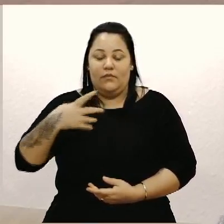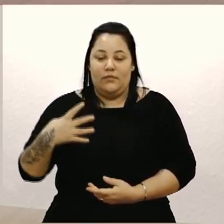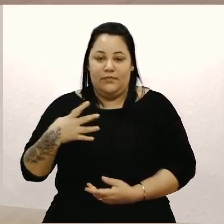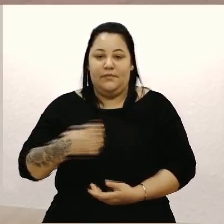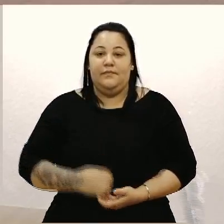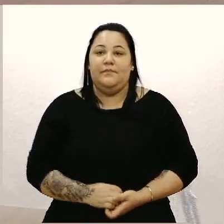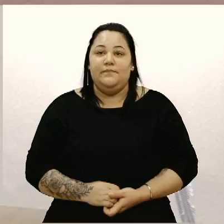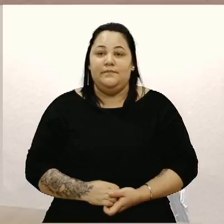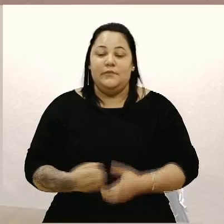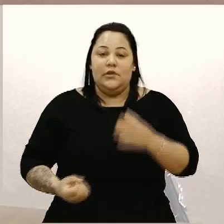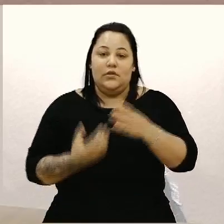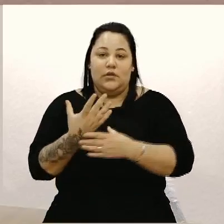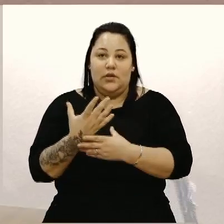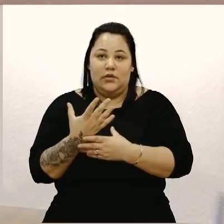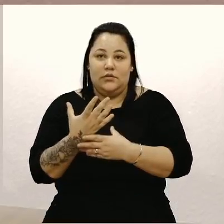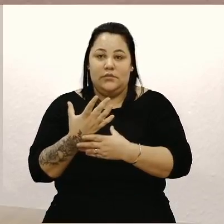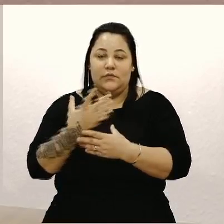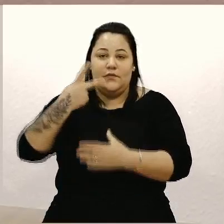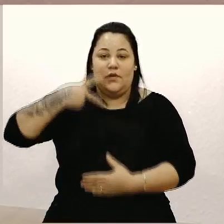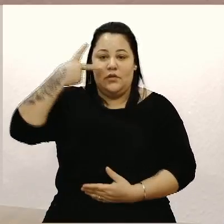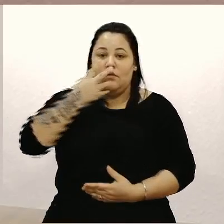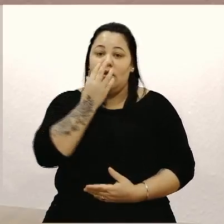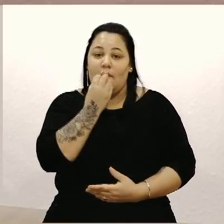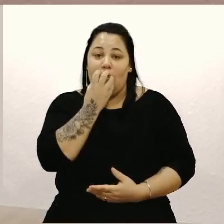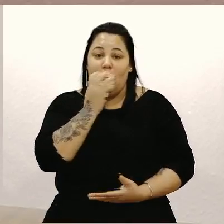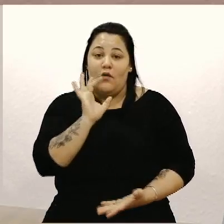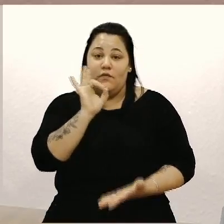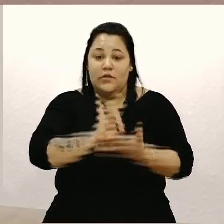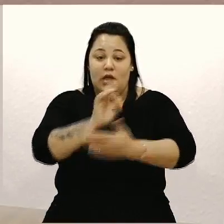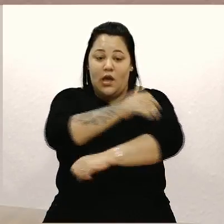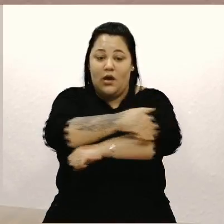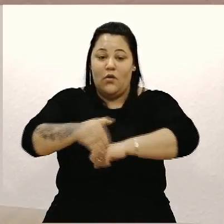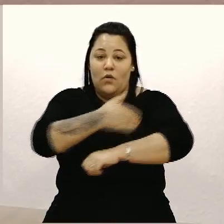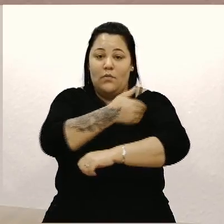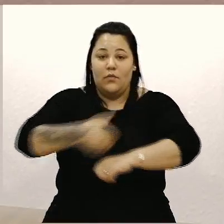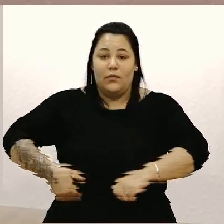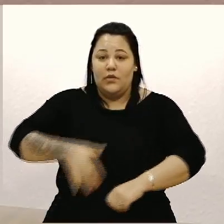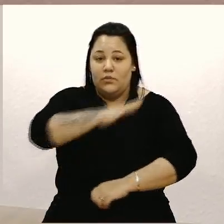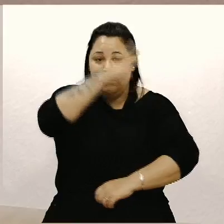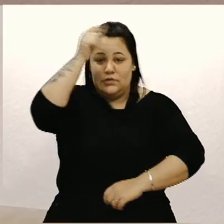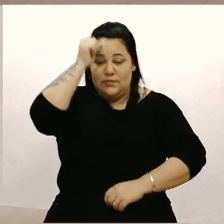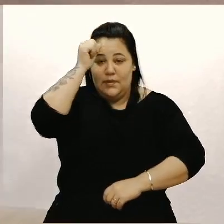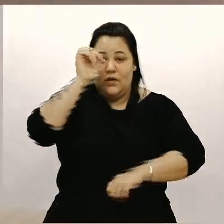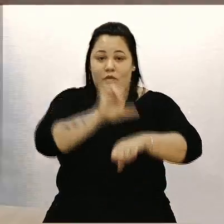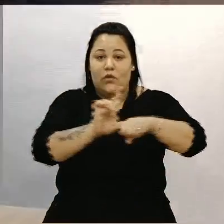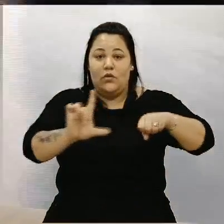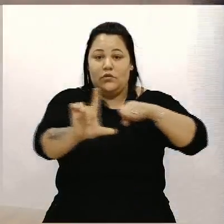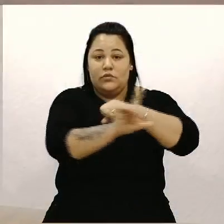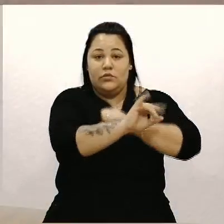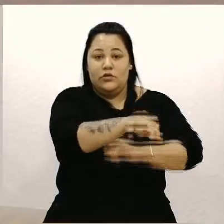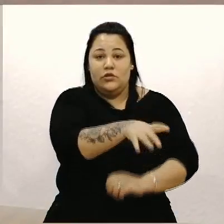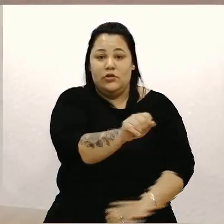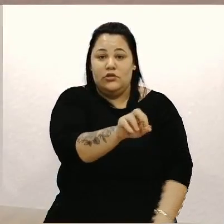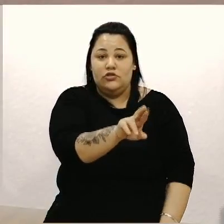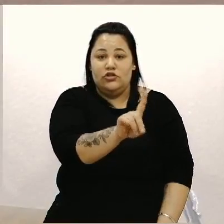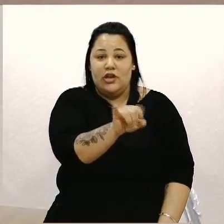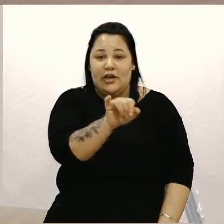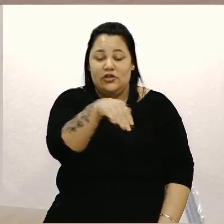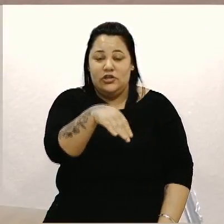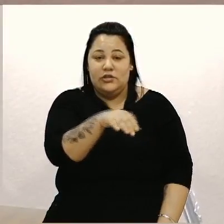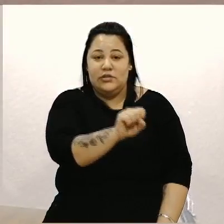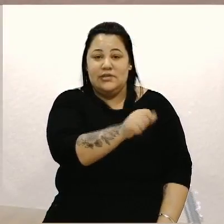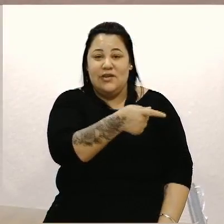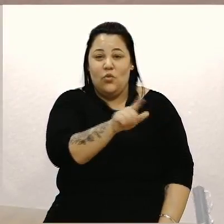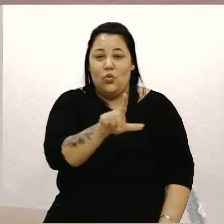194/2024, de autoria do vereador Camilles, que denomina via pública municipal dos loteamentos Jardim São Luís e Três Figueiras